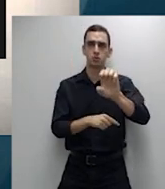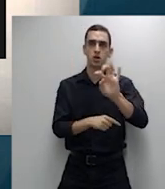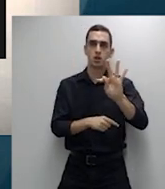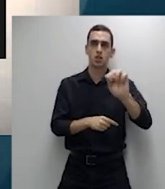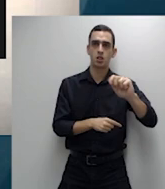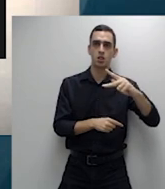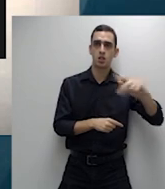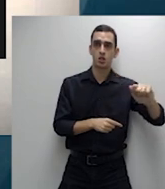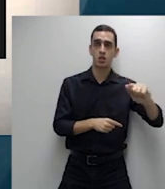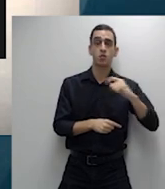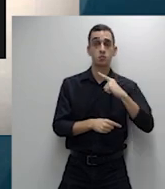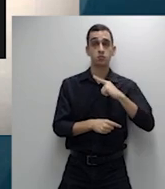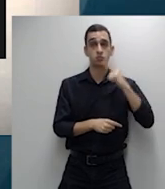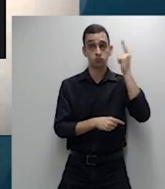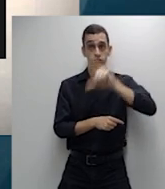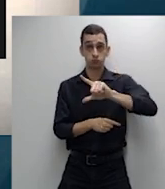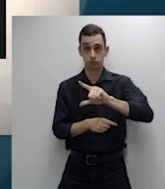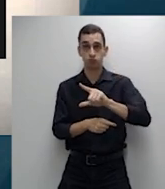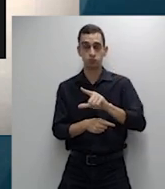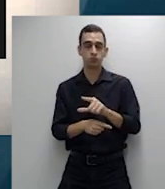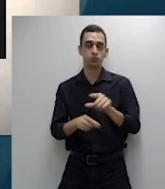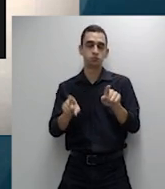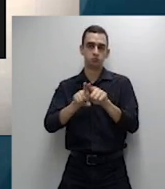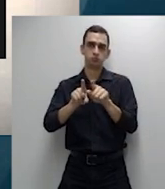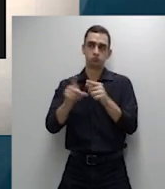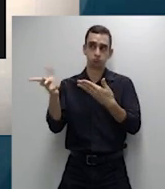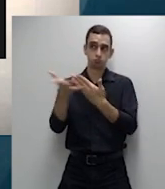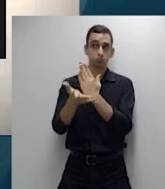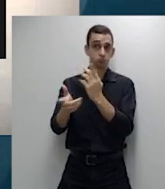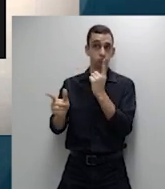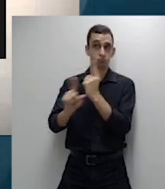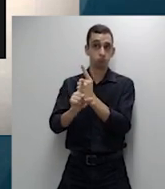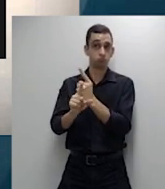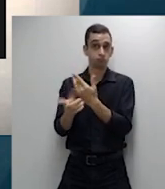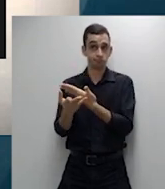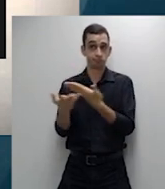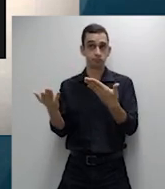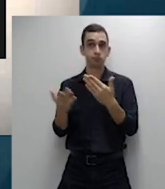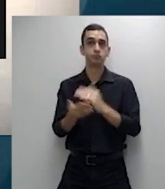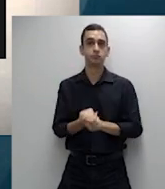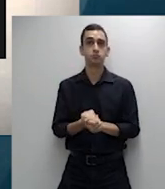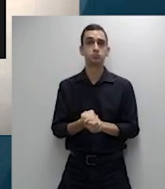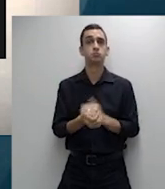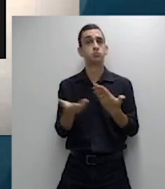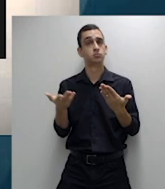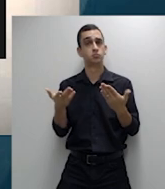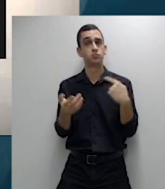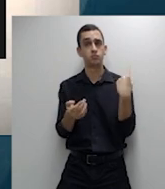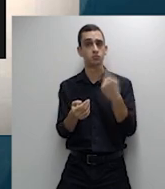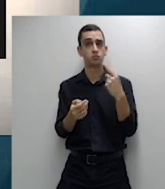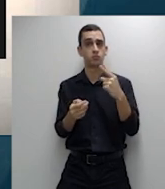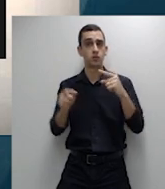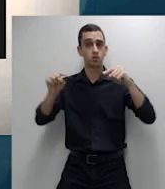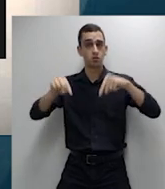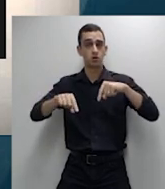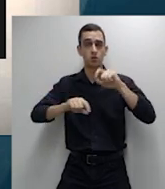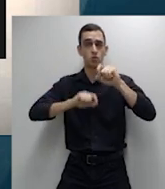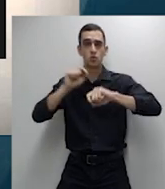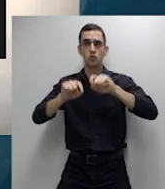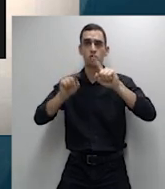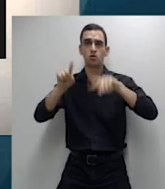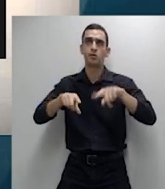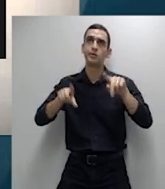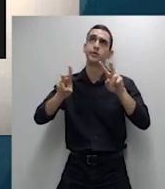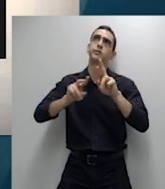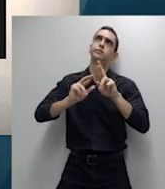assim restou devidamente aprovado eu vejo a excelente nós não estamos aqui é diante de uma situação extrema